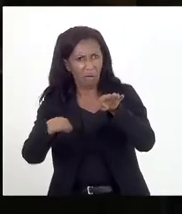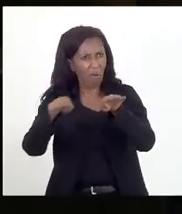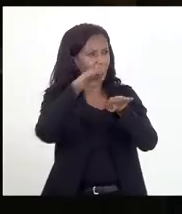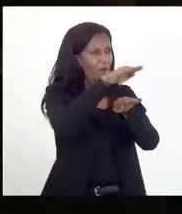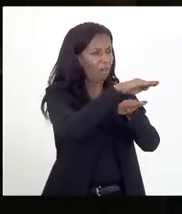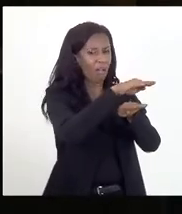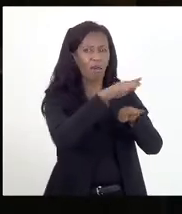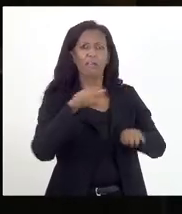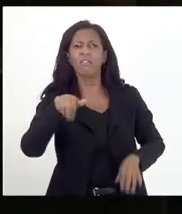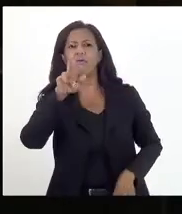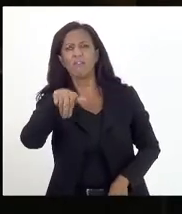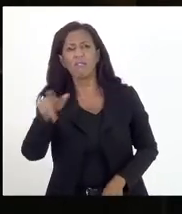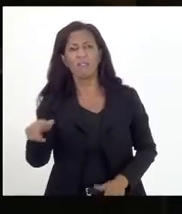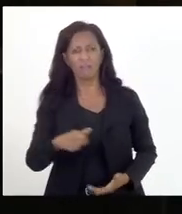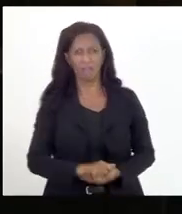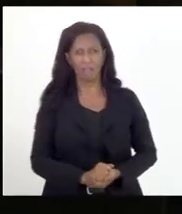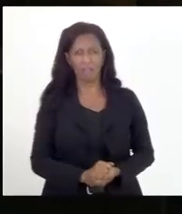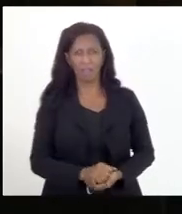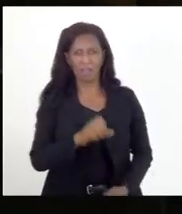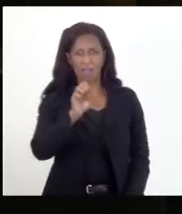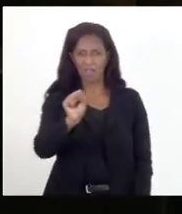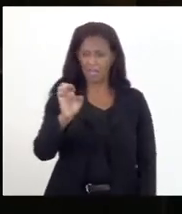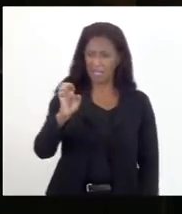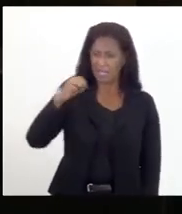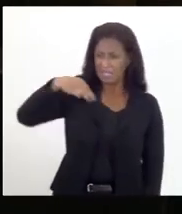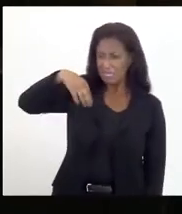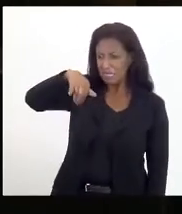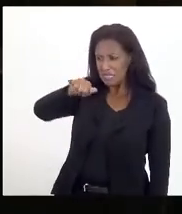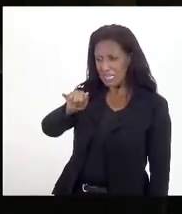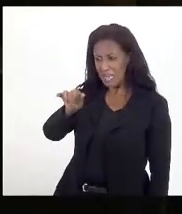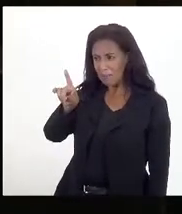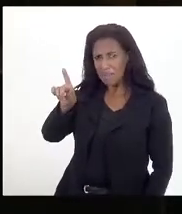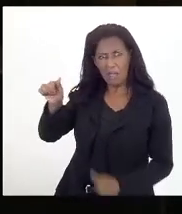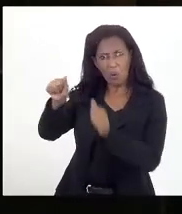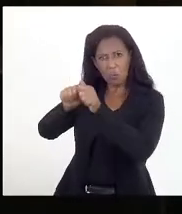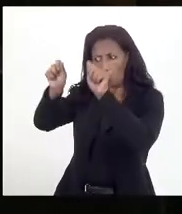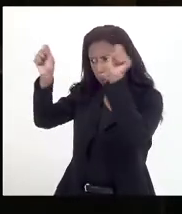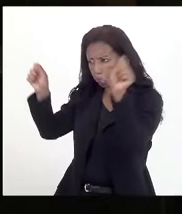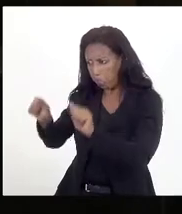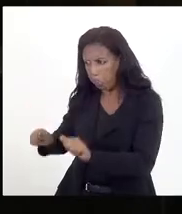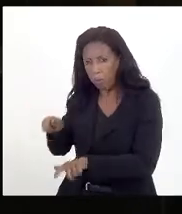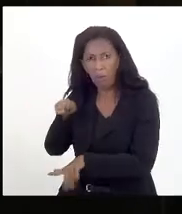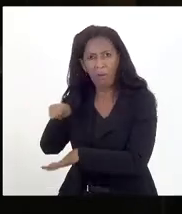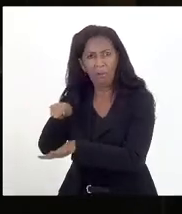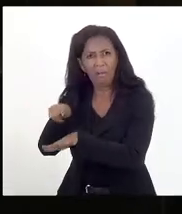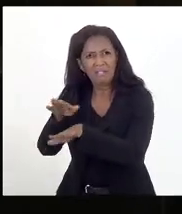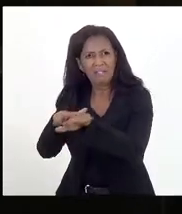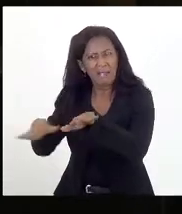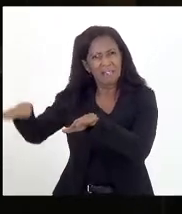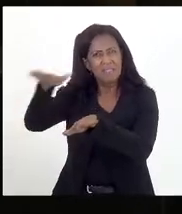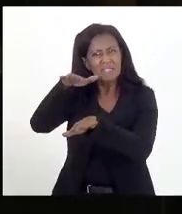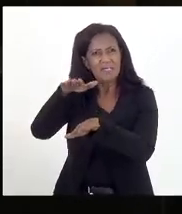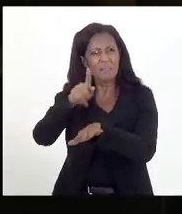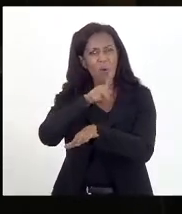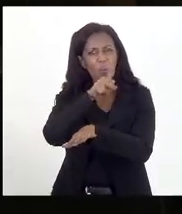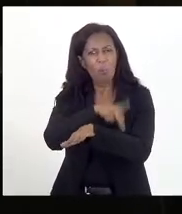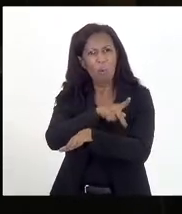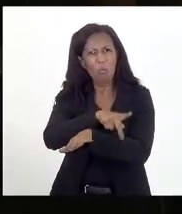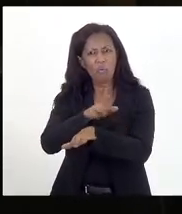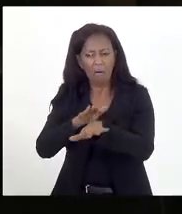de quem é esse semi-deus ó esse semideuses que estão acima do povo